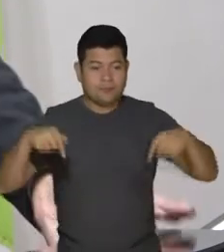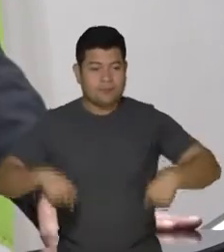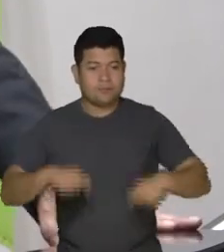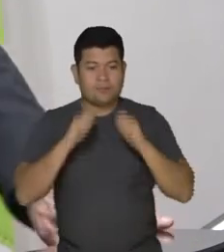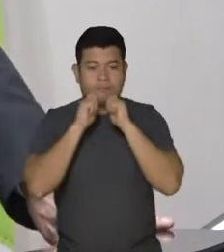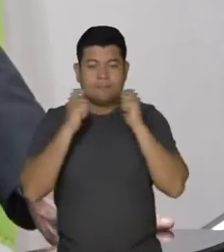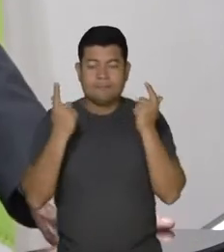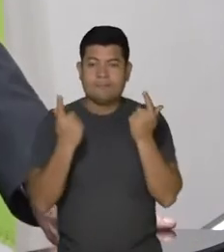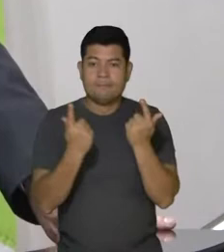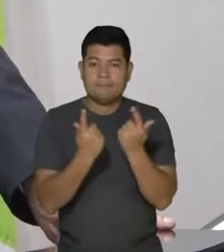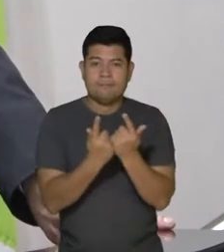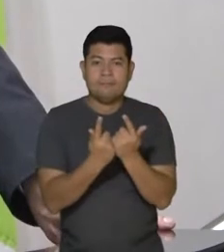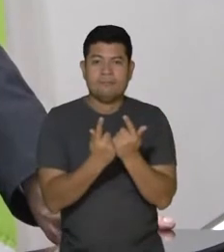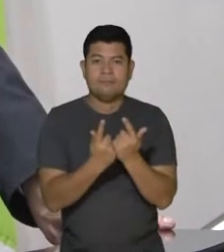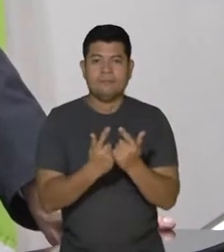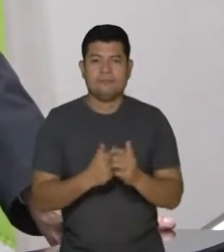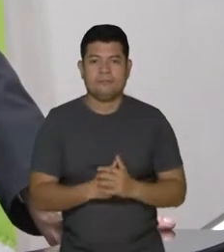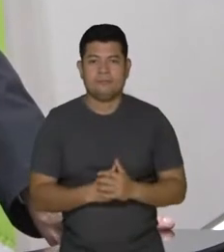tem